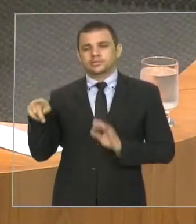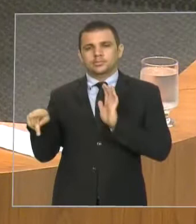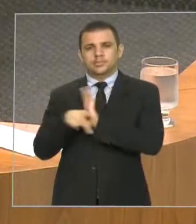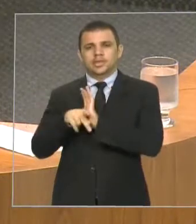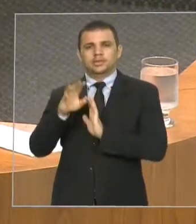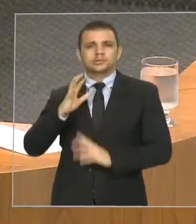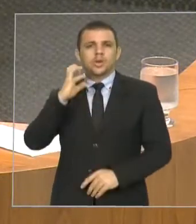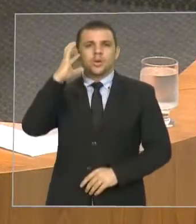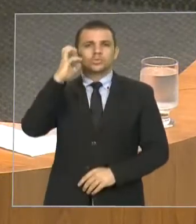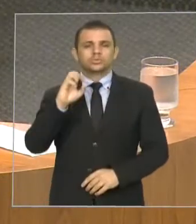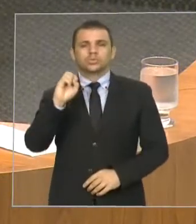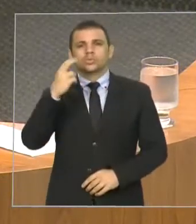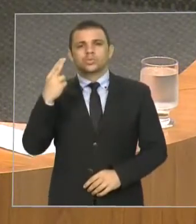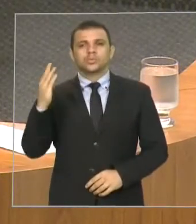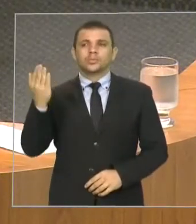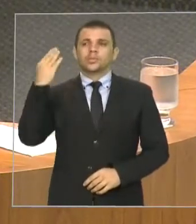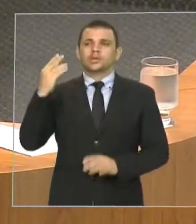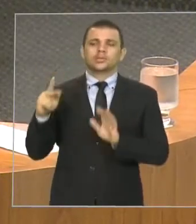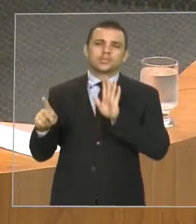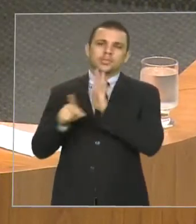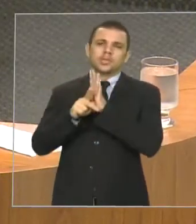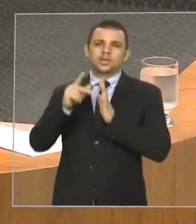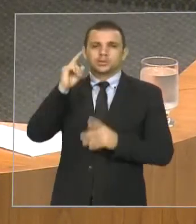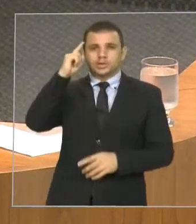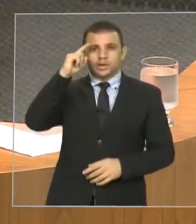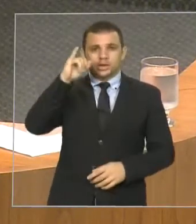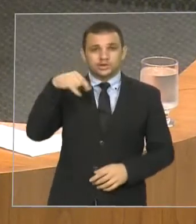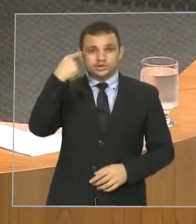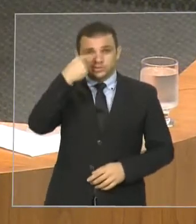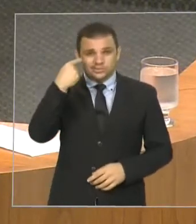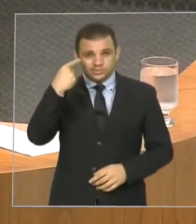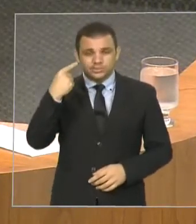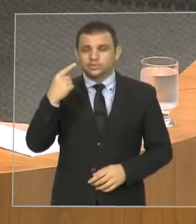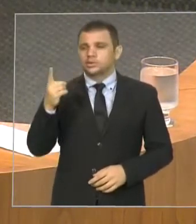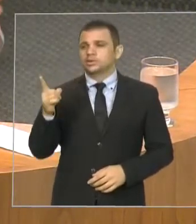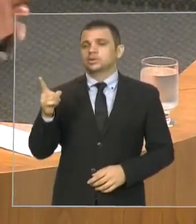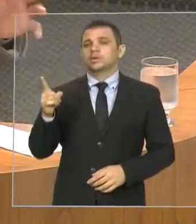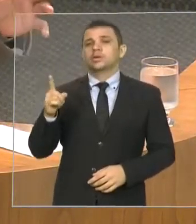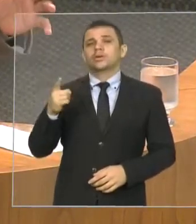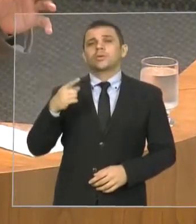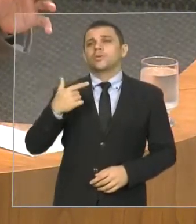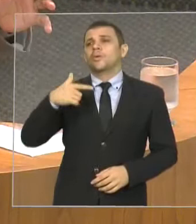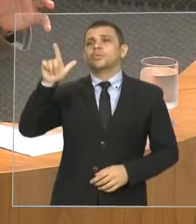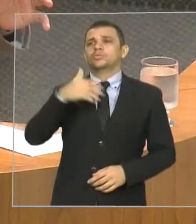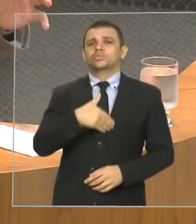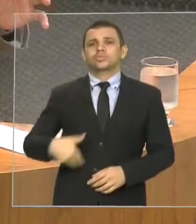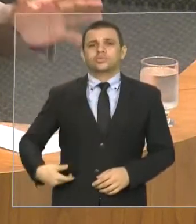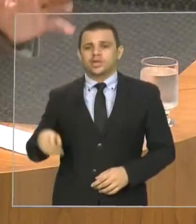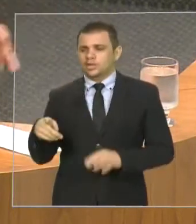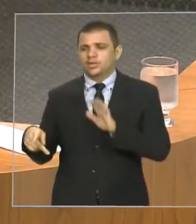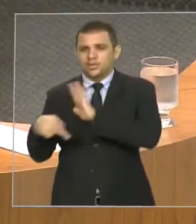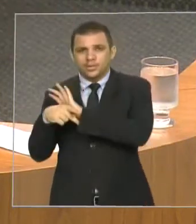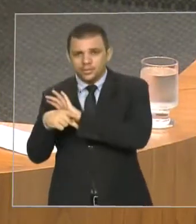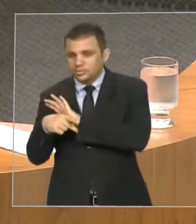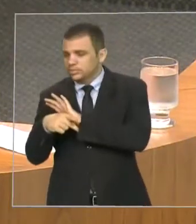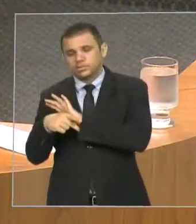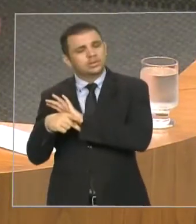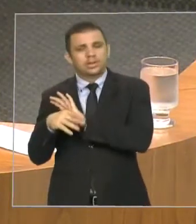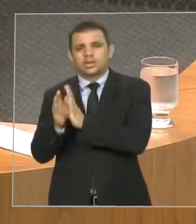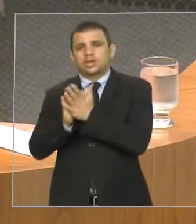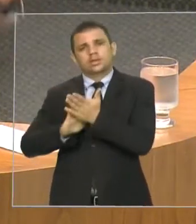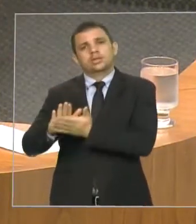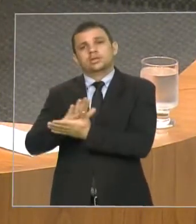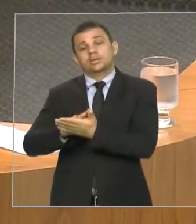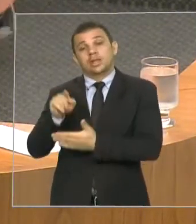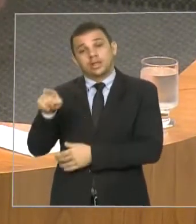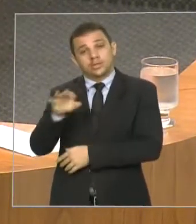Não foi Polícia Militar de Jackson Lago. Não foi Polícia Militar de qualquer governante. É